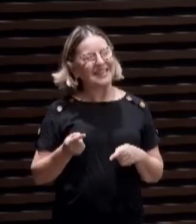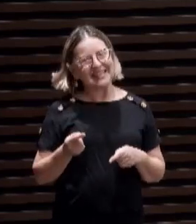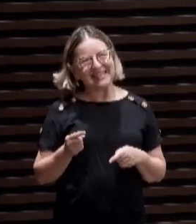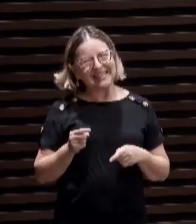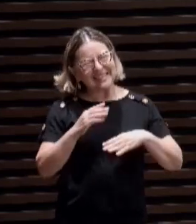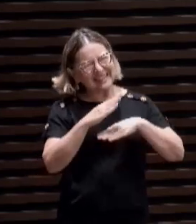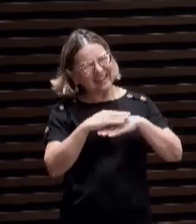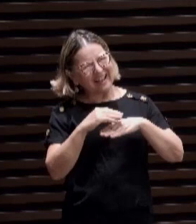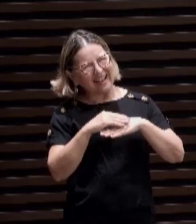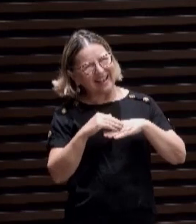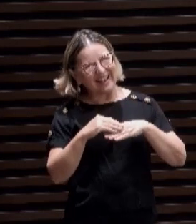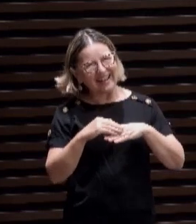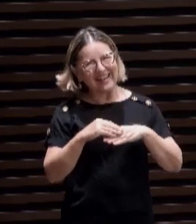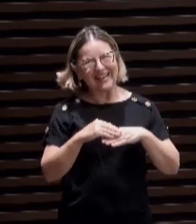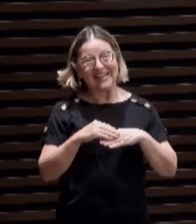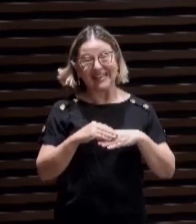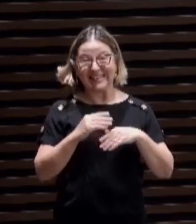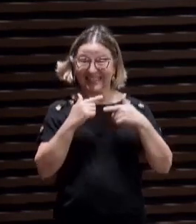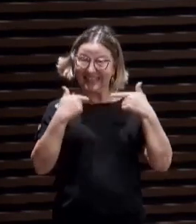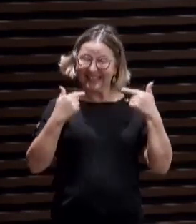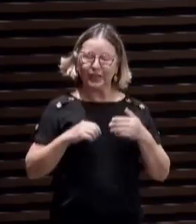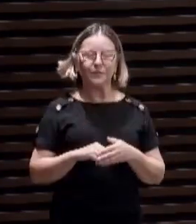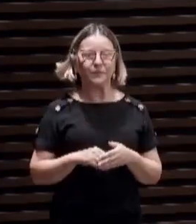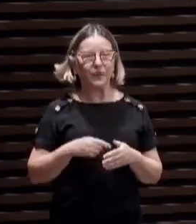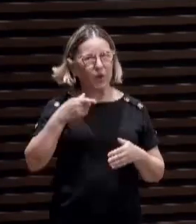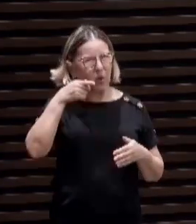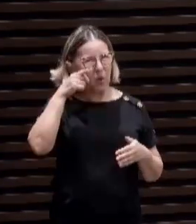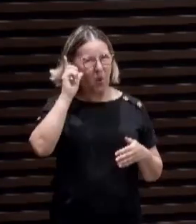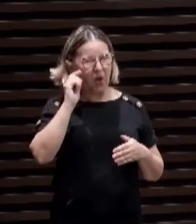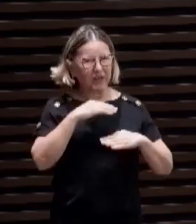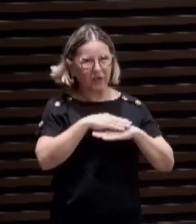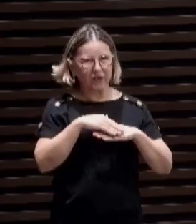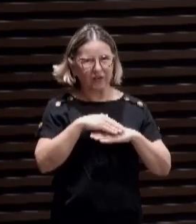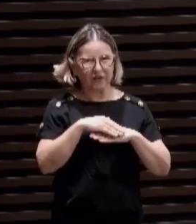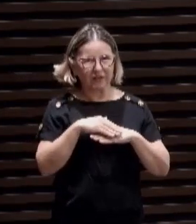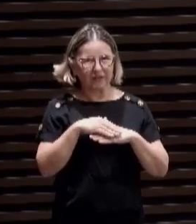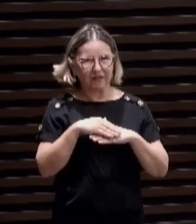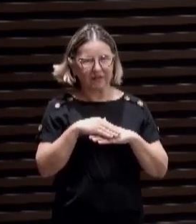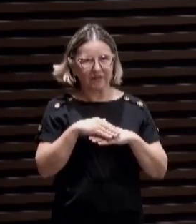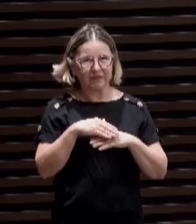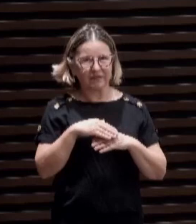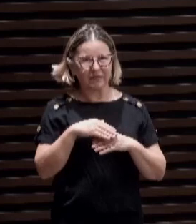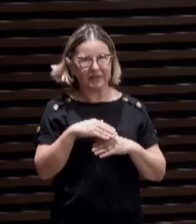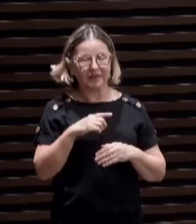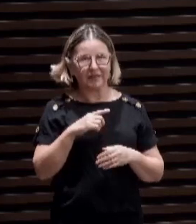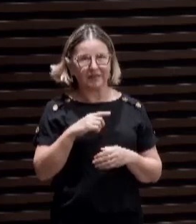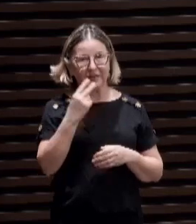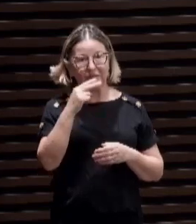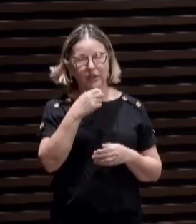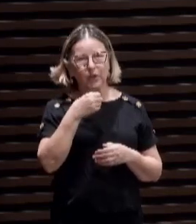que morou na Inglaterra durante 8 anos, ele disse: se você está saindo do metrô, alguém cai, ele não se importa, ele